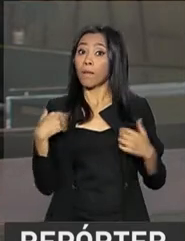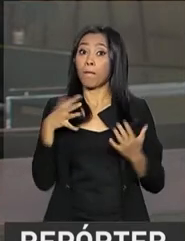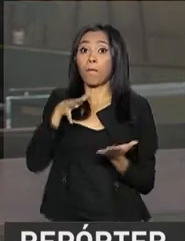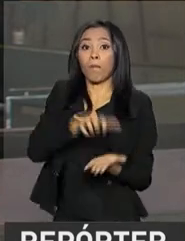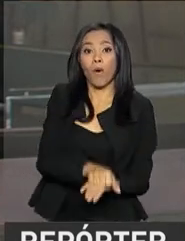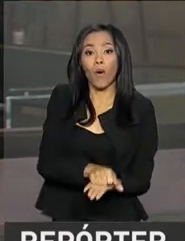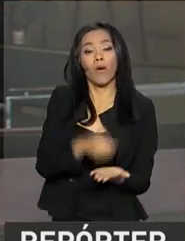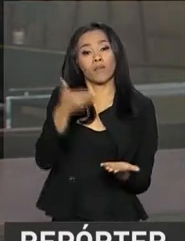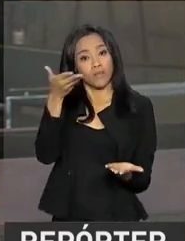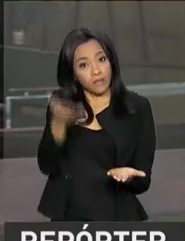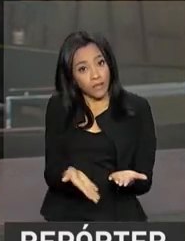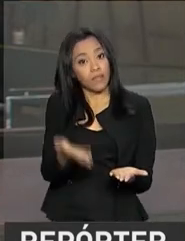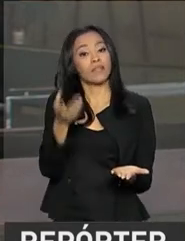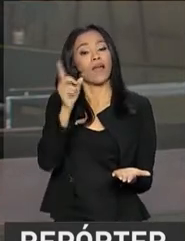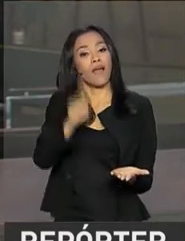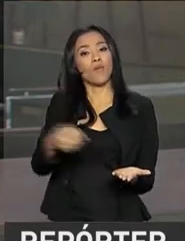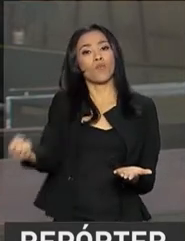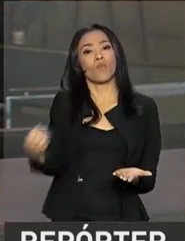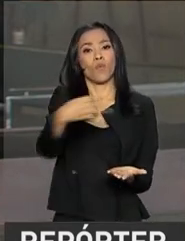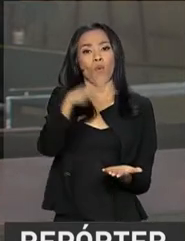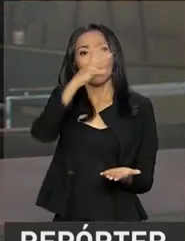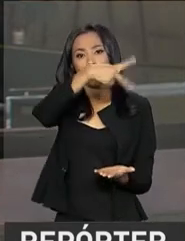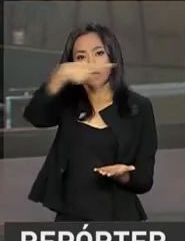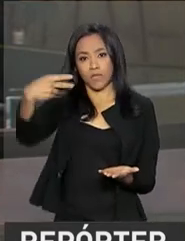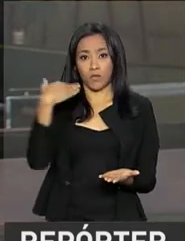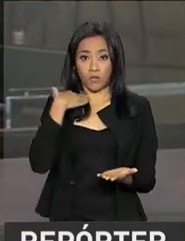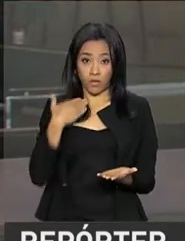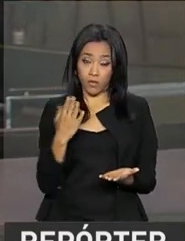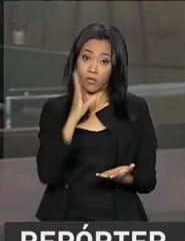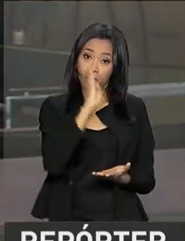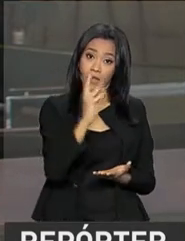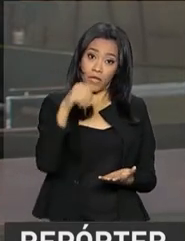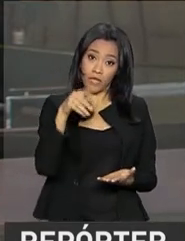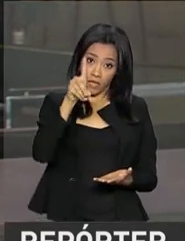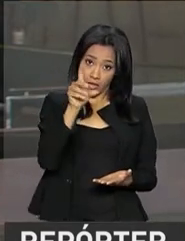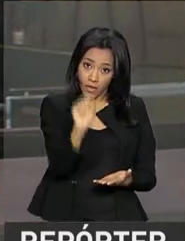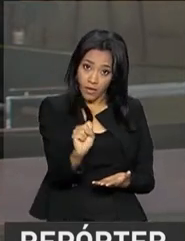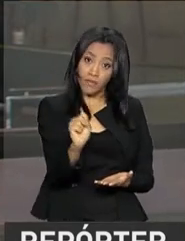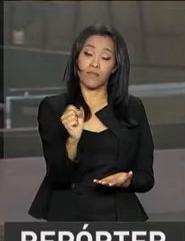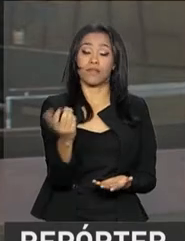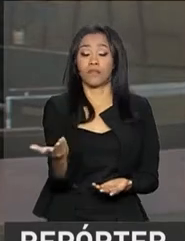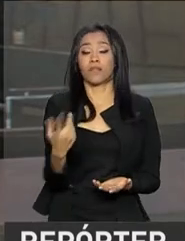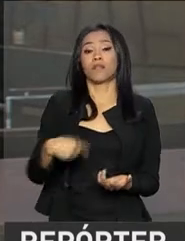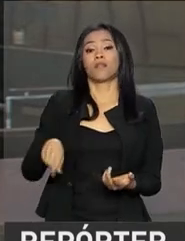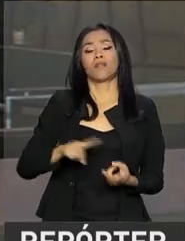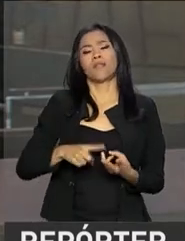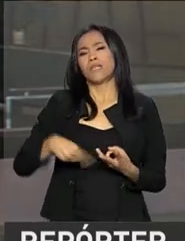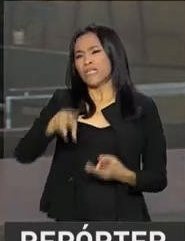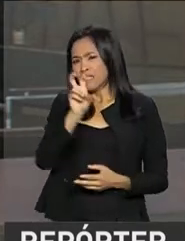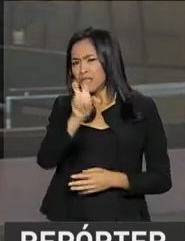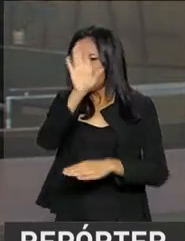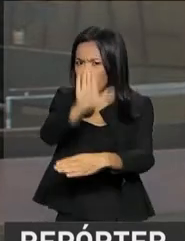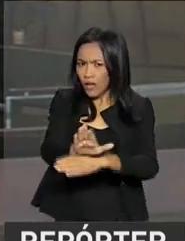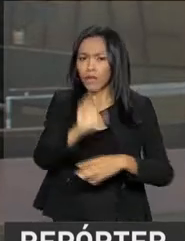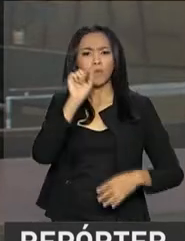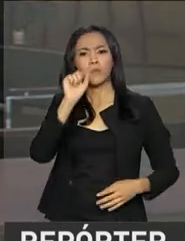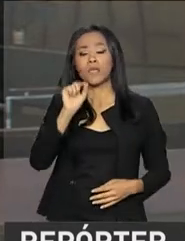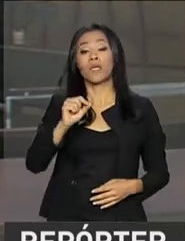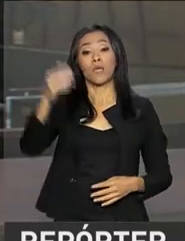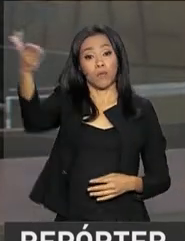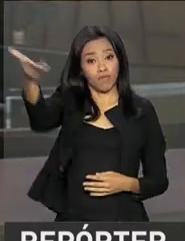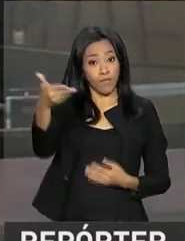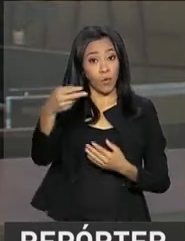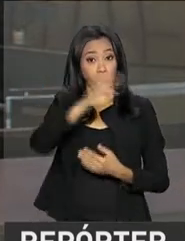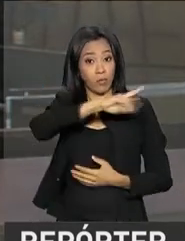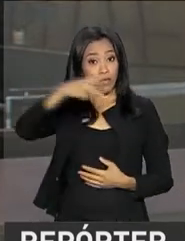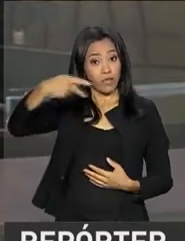nessa cerimônia é o novo presidente do bnds diogo oliveira às cinco horas da tarde o presidente recebe o